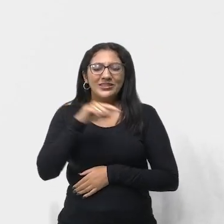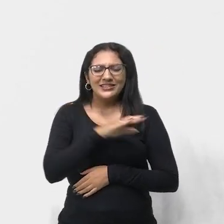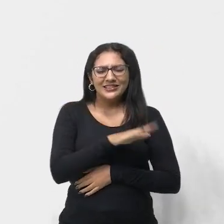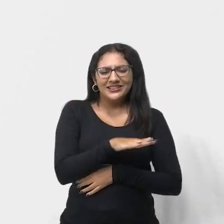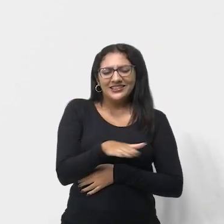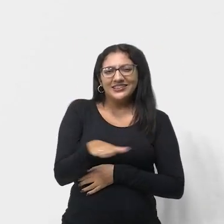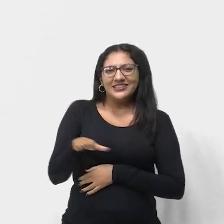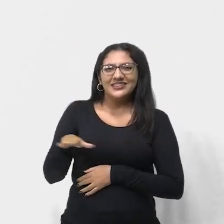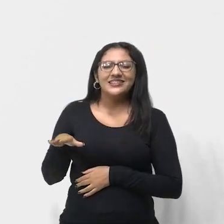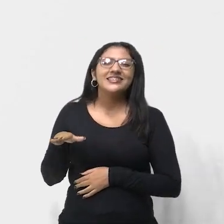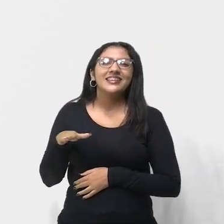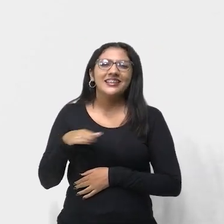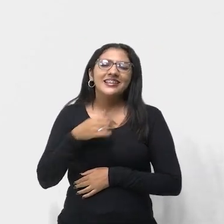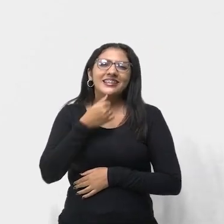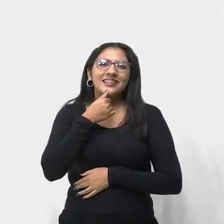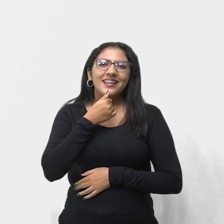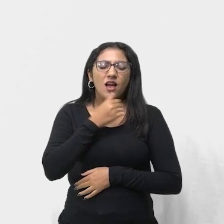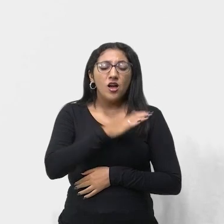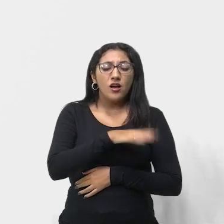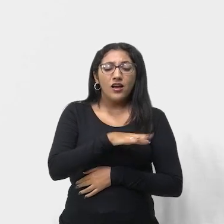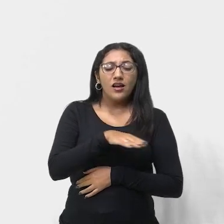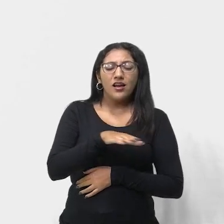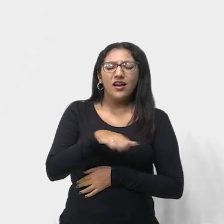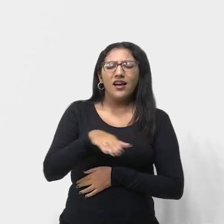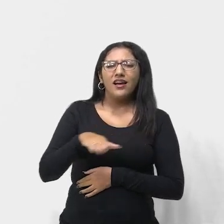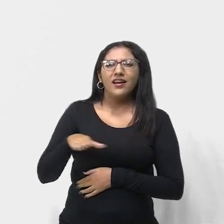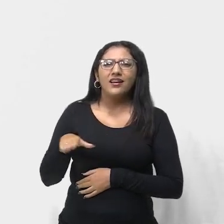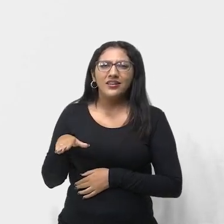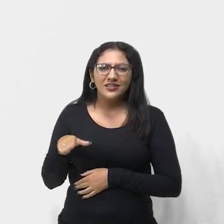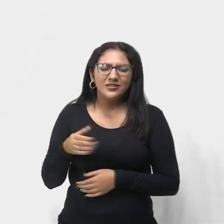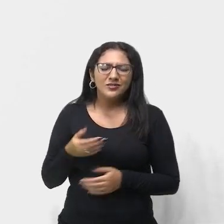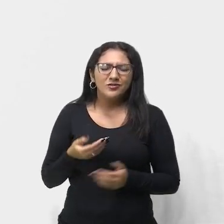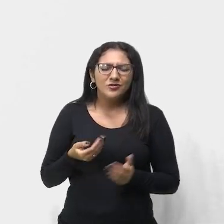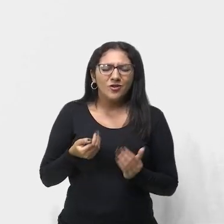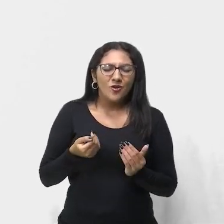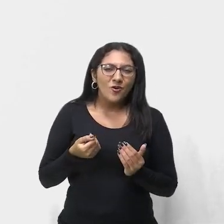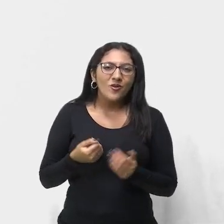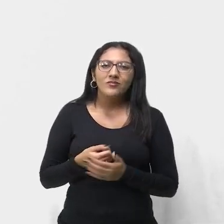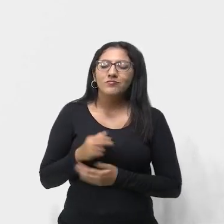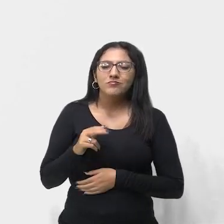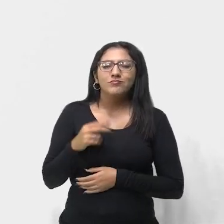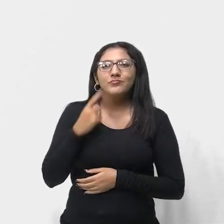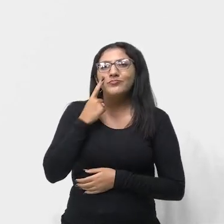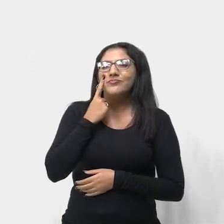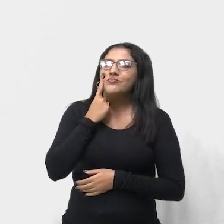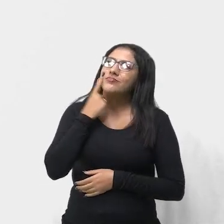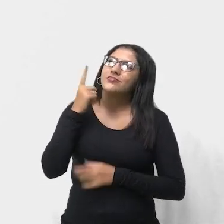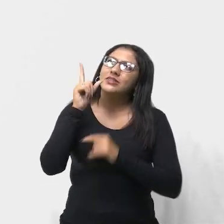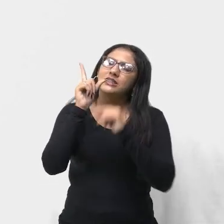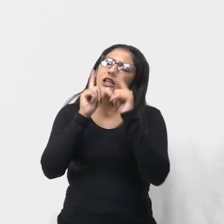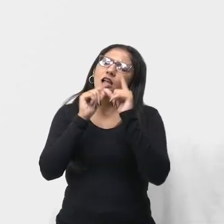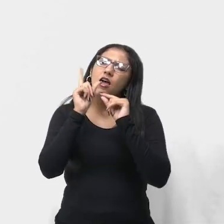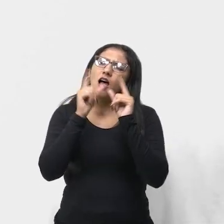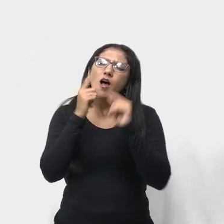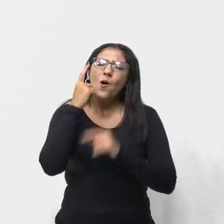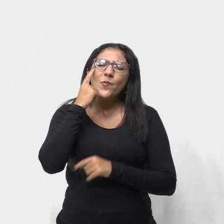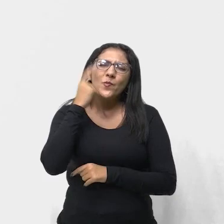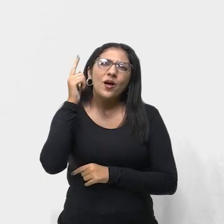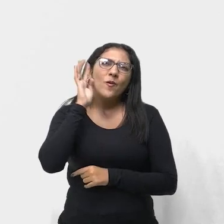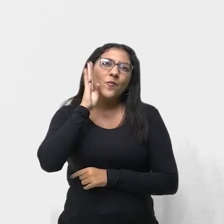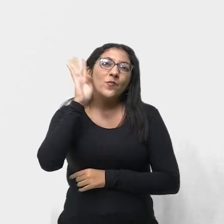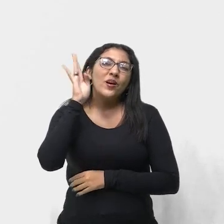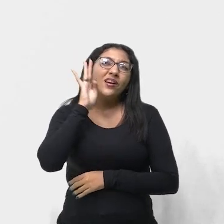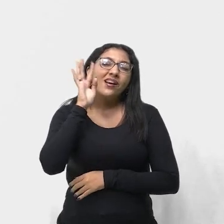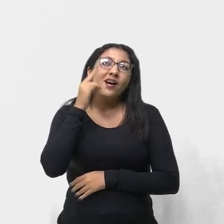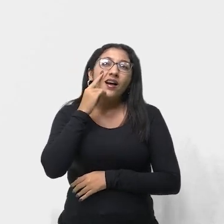que é o caso de vocês, né? Ainda estão ali com o pé um pouco na infância, nunca se pegou olhando para a estrela e